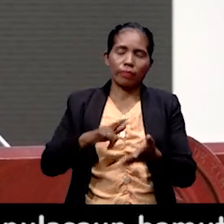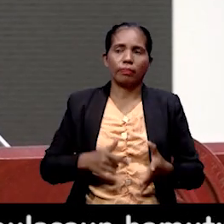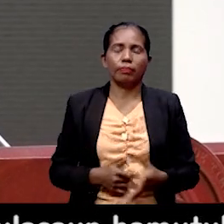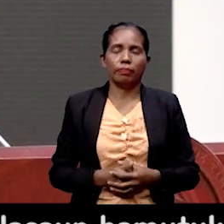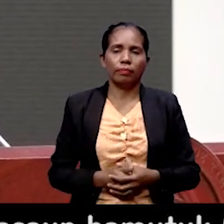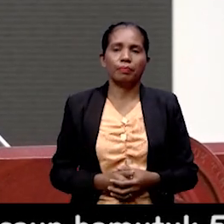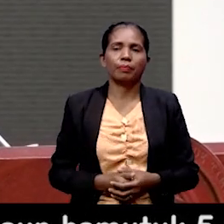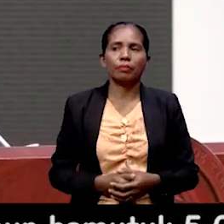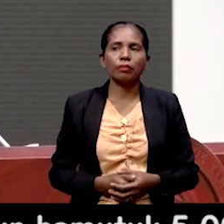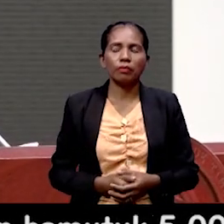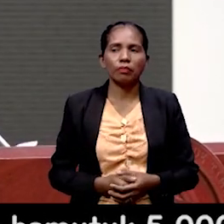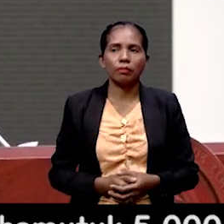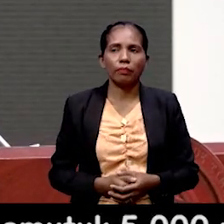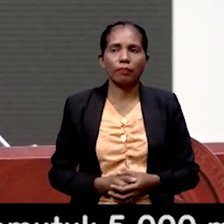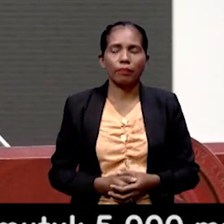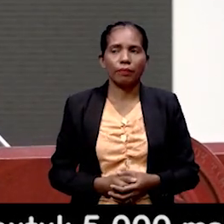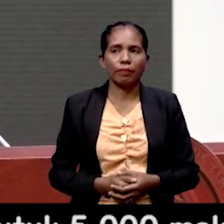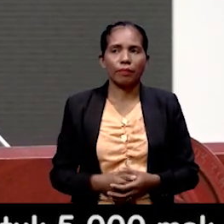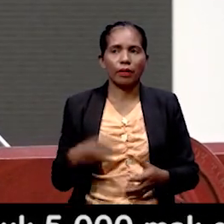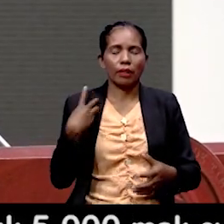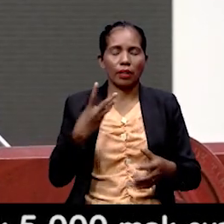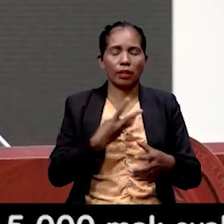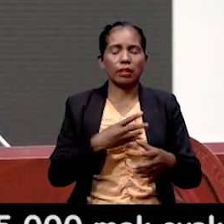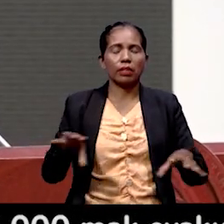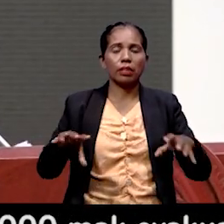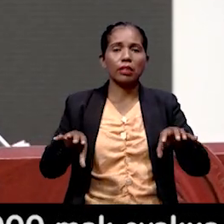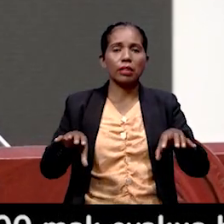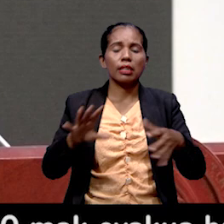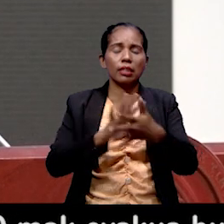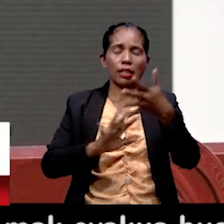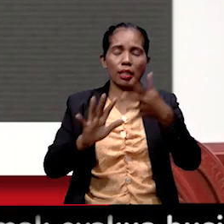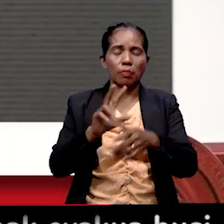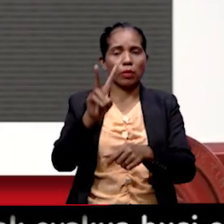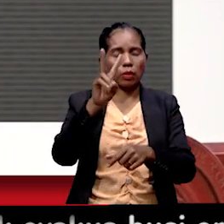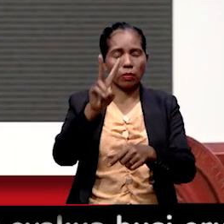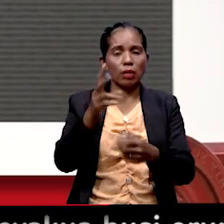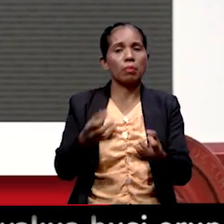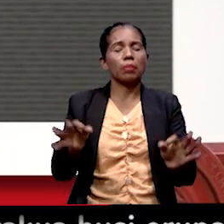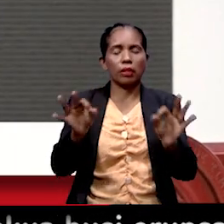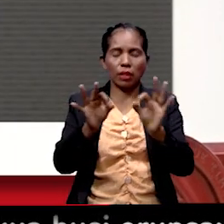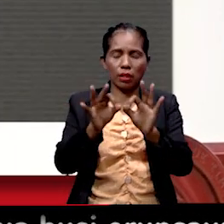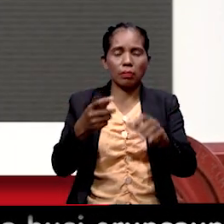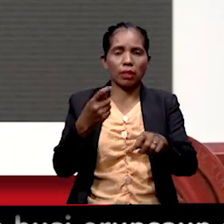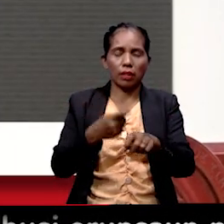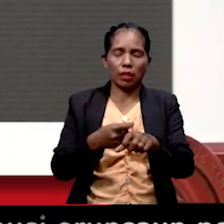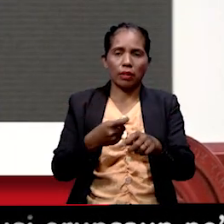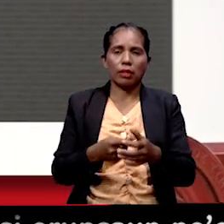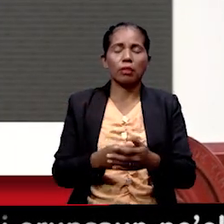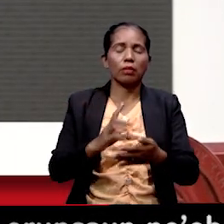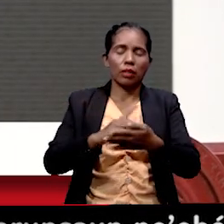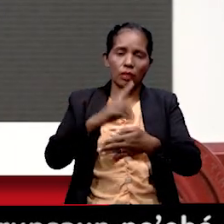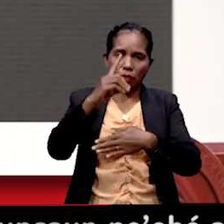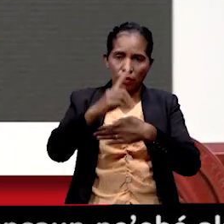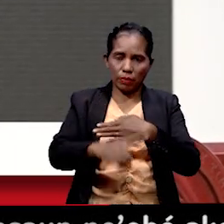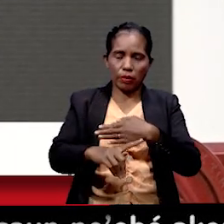que hoje celebramos dois importantes eventos que assinalam um novo ciclo de desenvolvimento